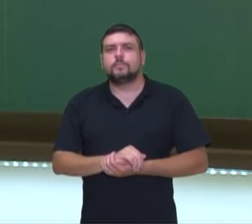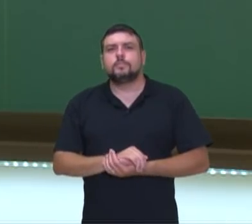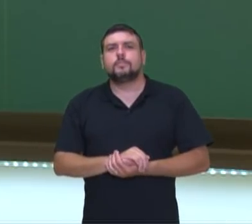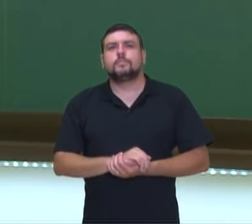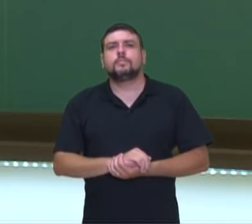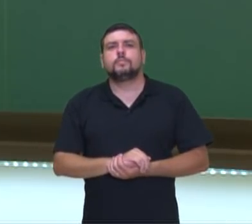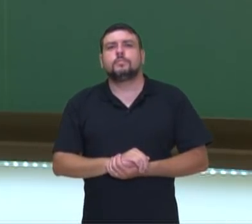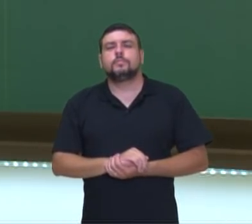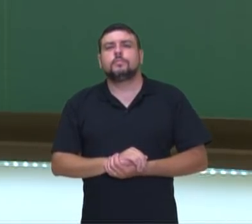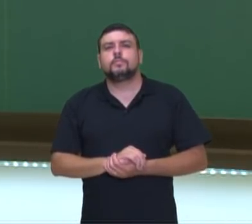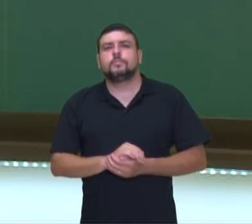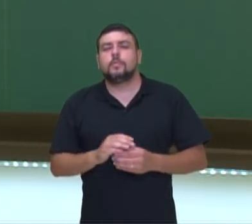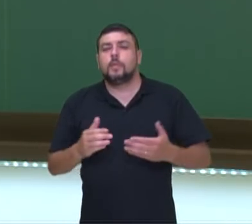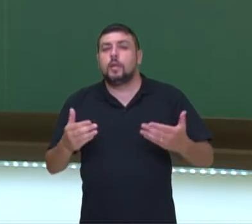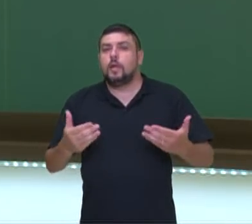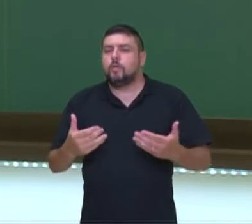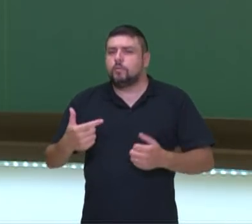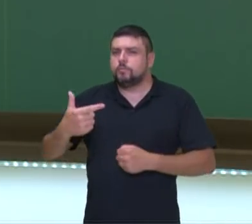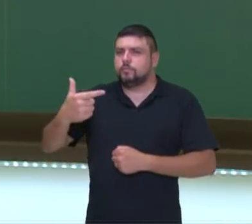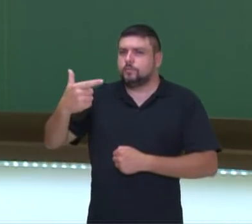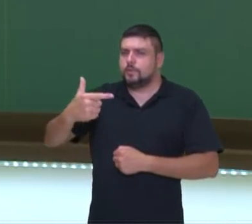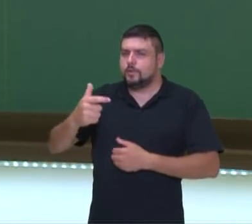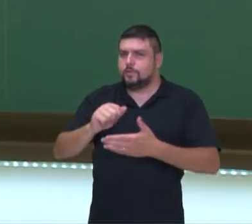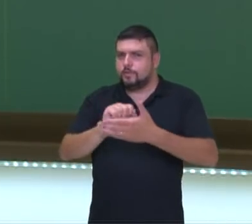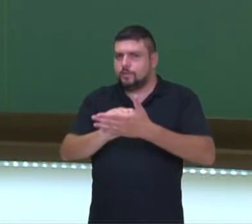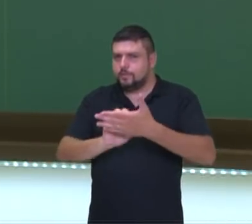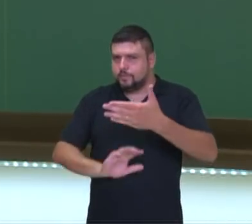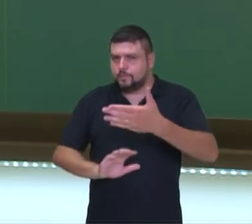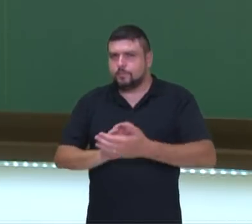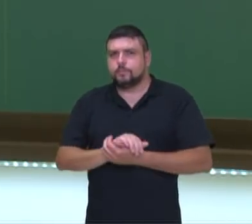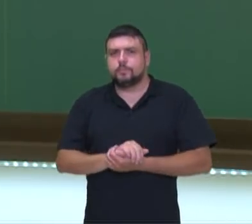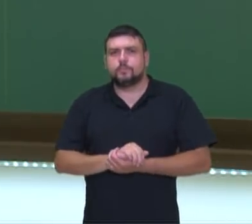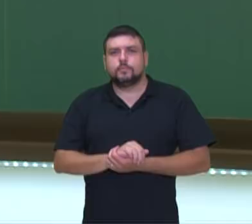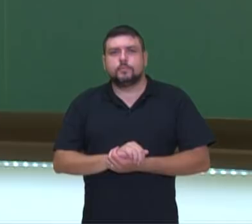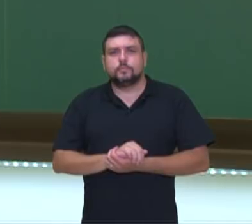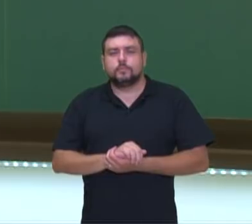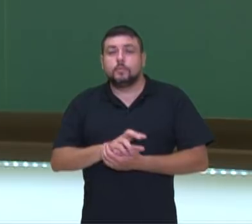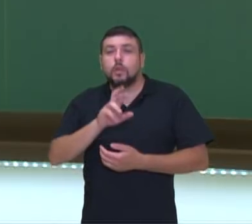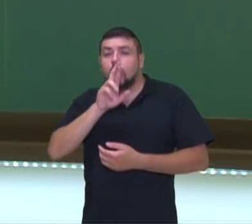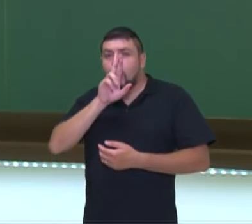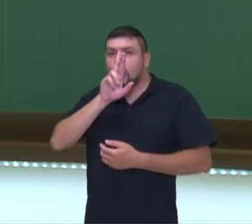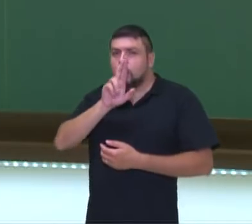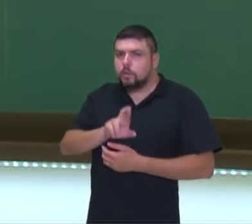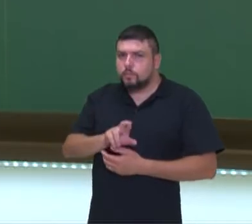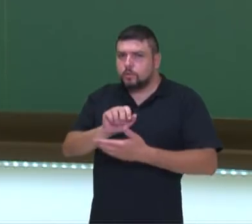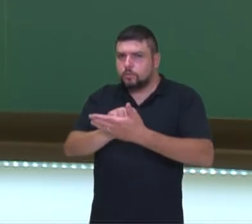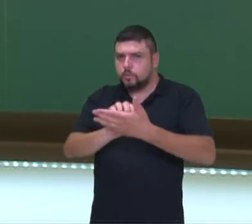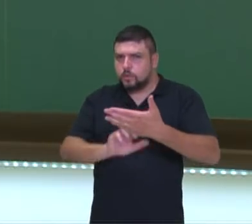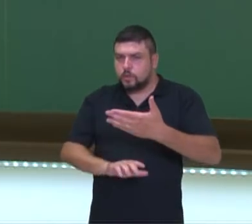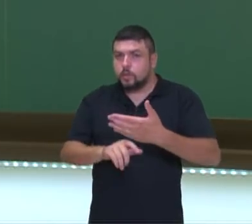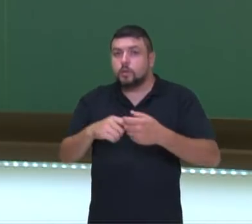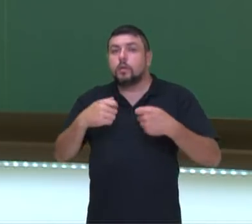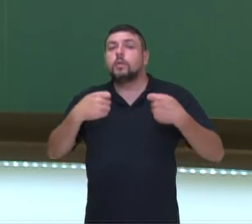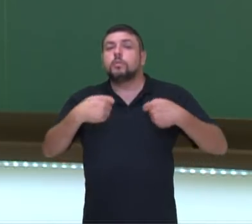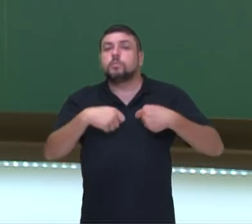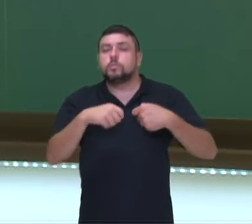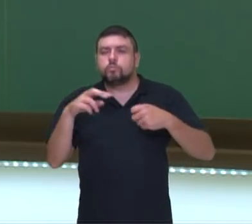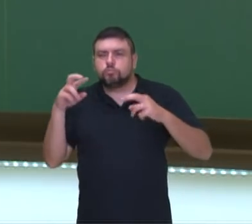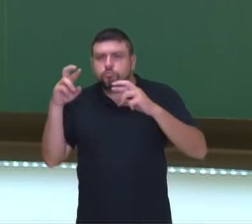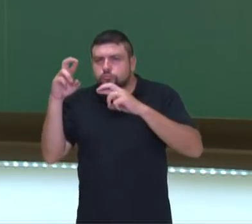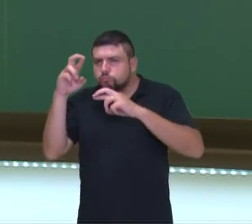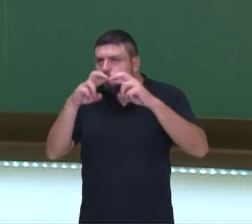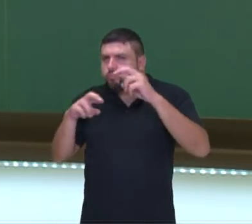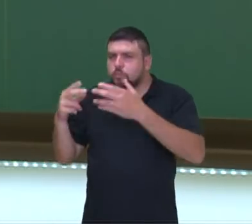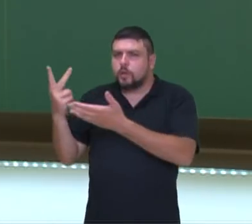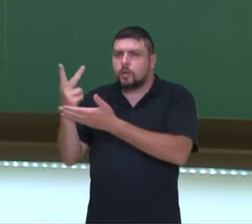você! Vamos para o nosso segundo quiz? Para responder essa atividade, você tem que olhar o desenho. Sem